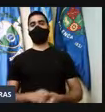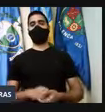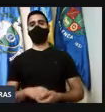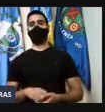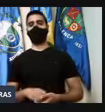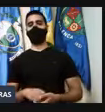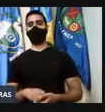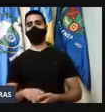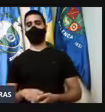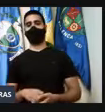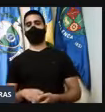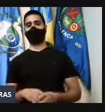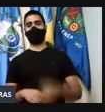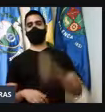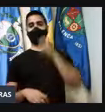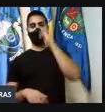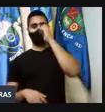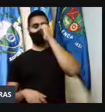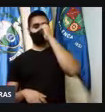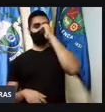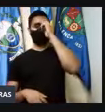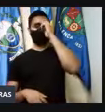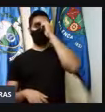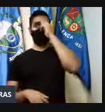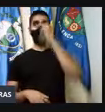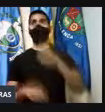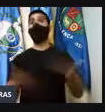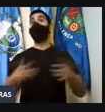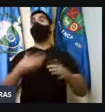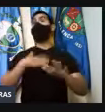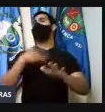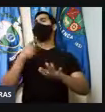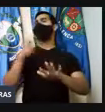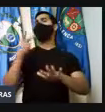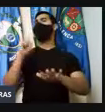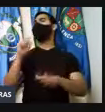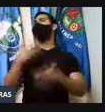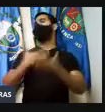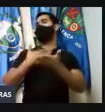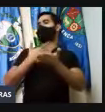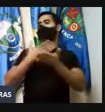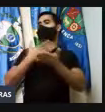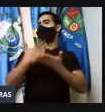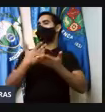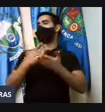questão da minha fala hoje. Quero iniciar,